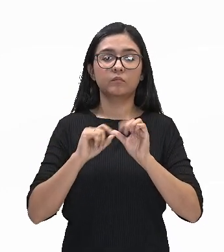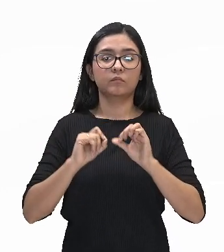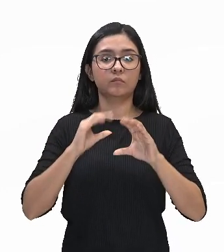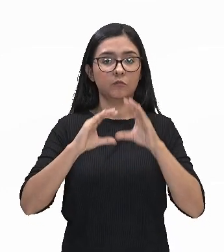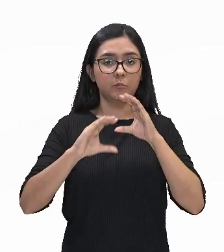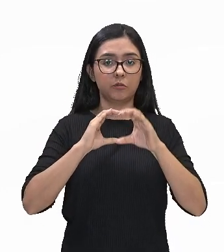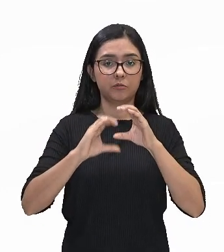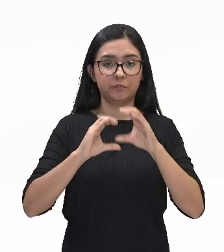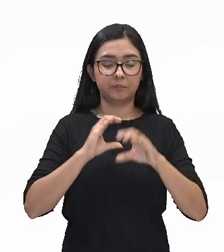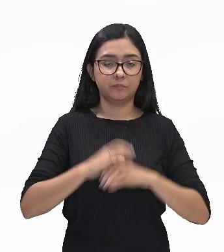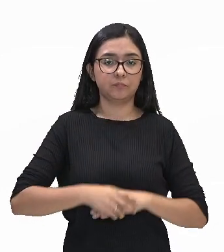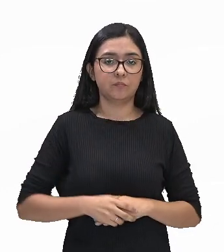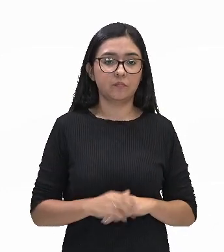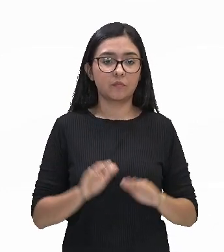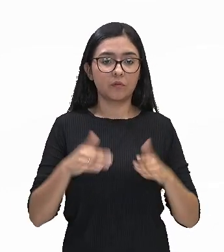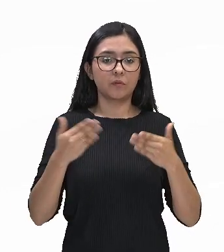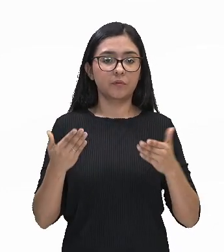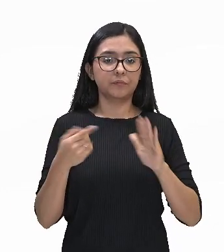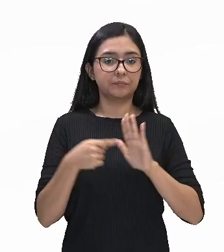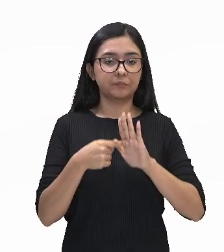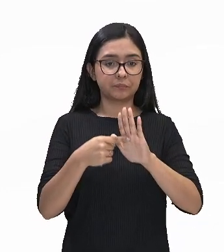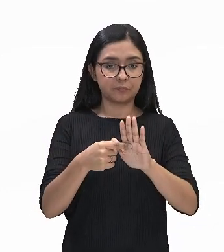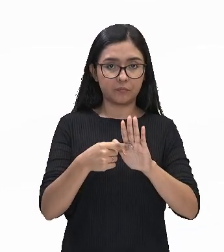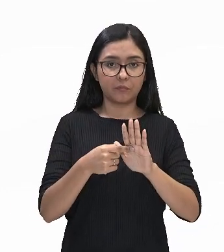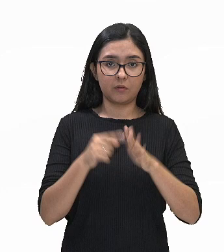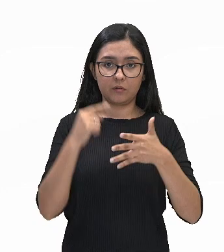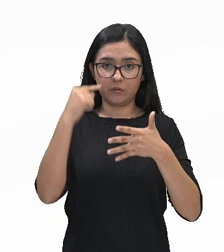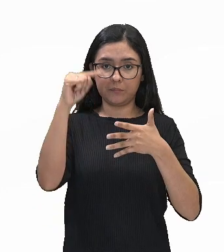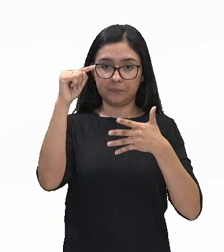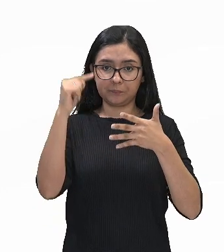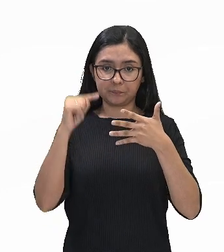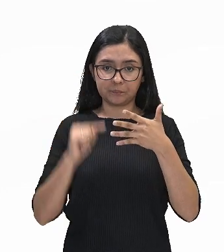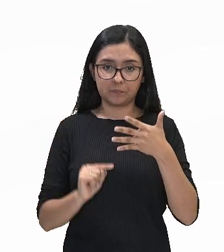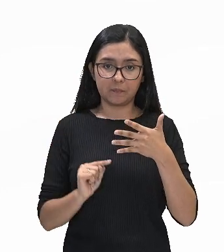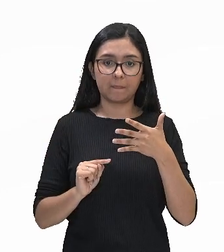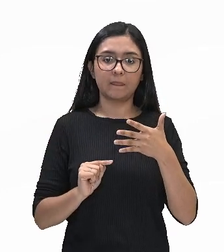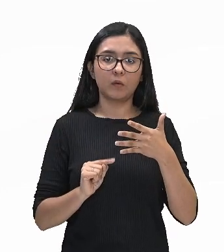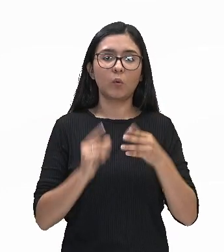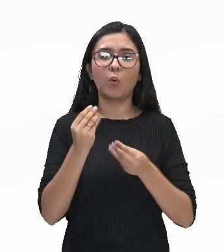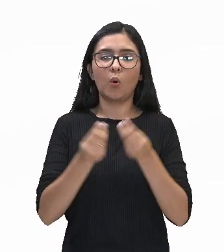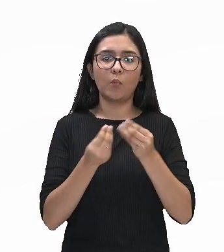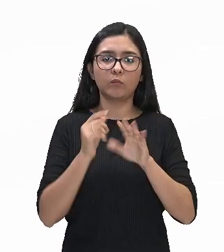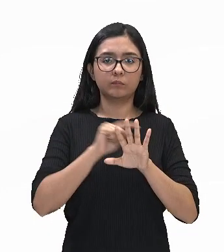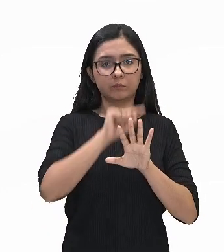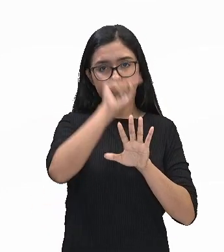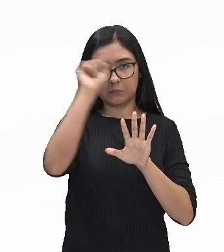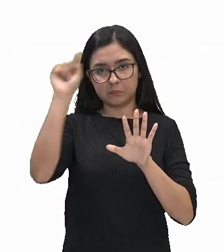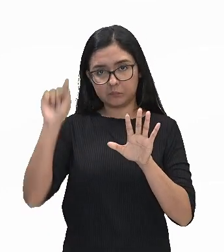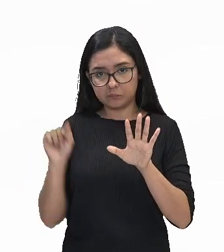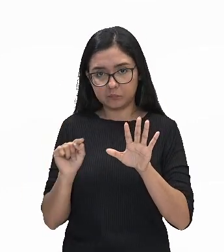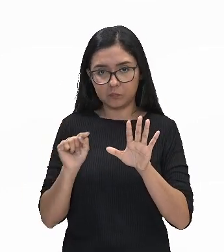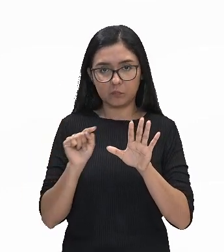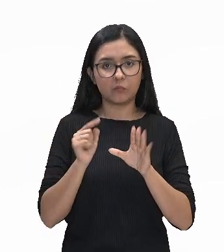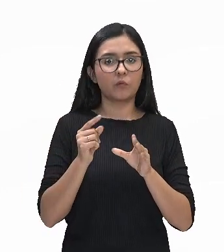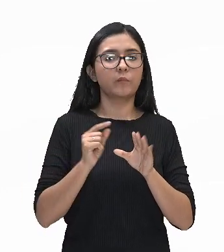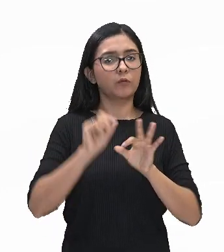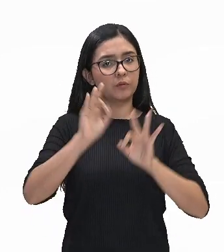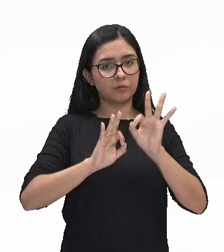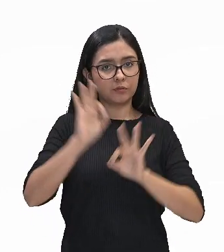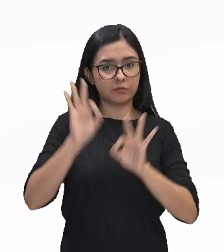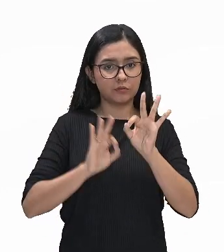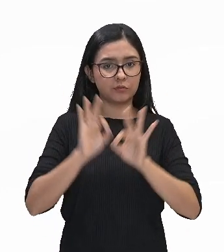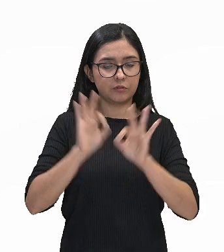comunicação. Então, a gente vai trazer aqui, apresentar o esquema, como ele foi produzido, para